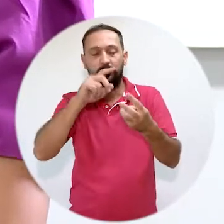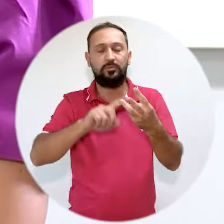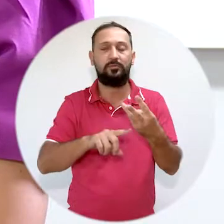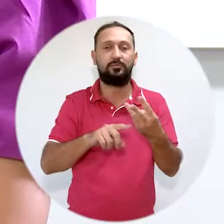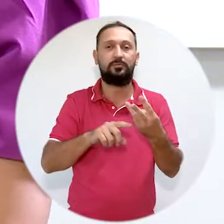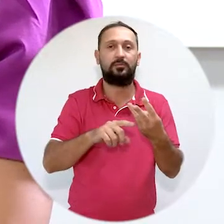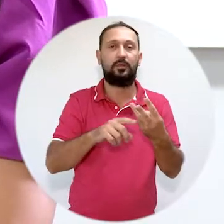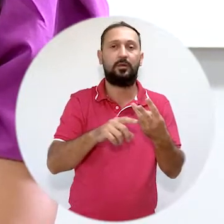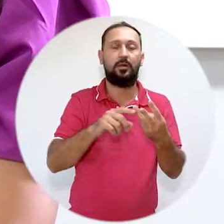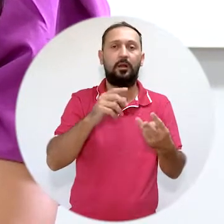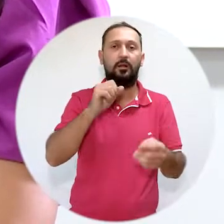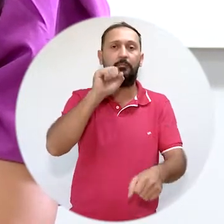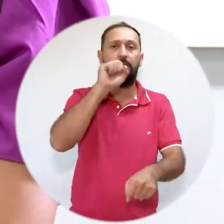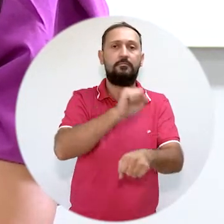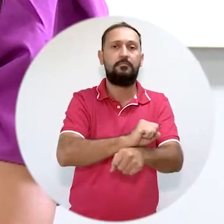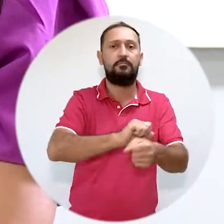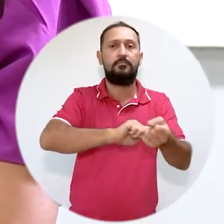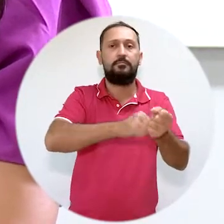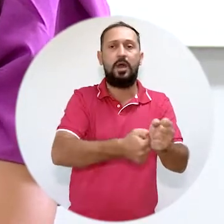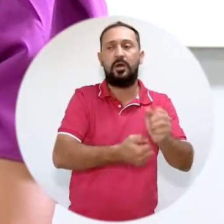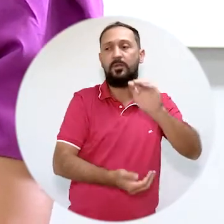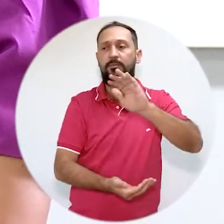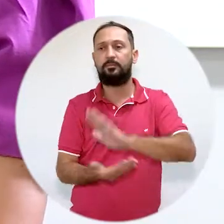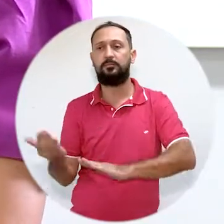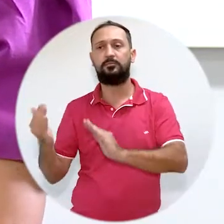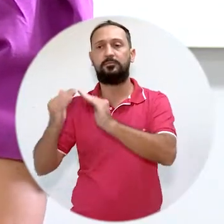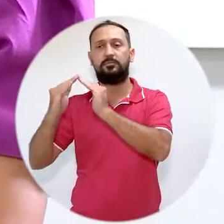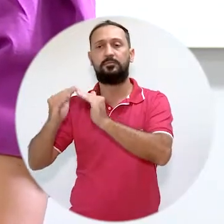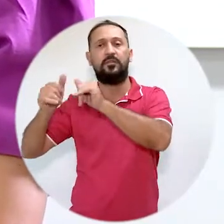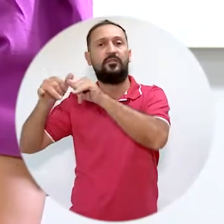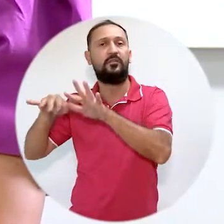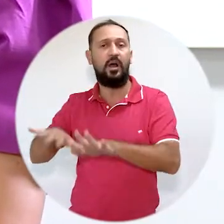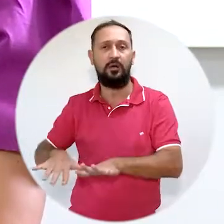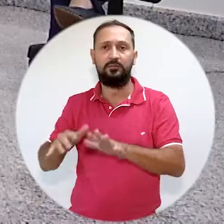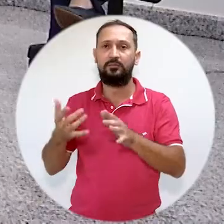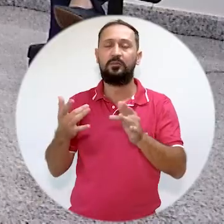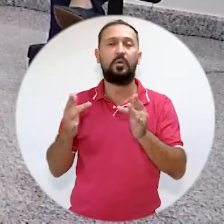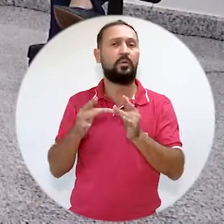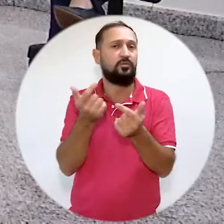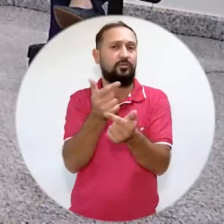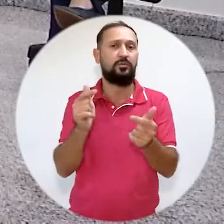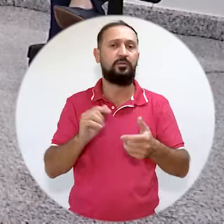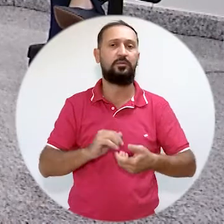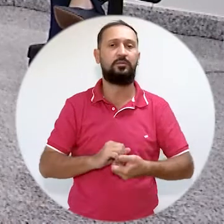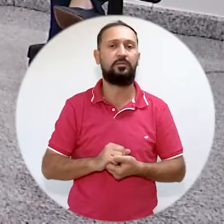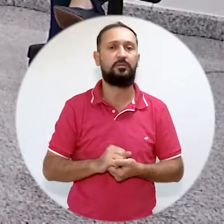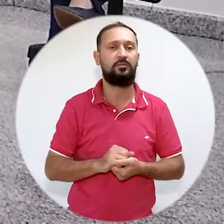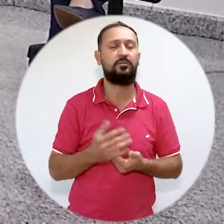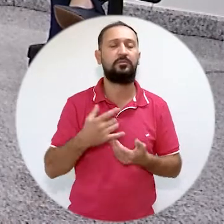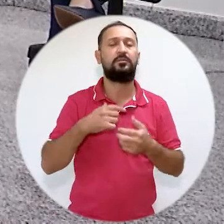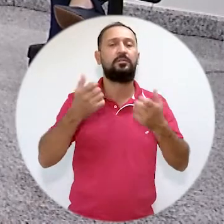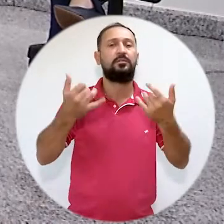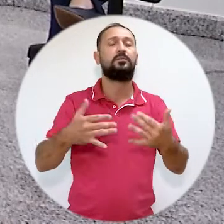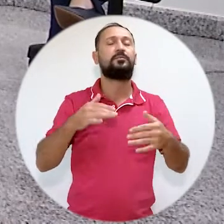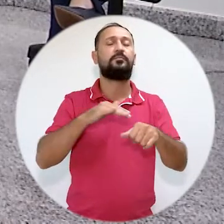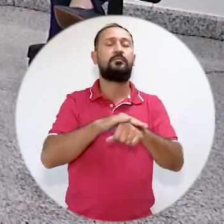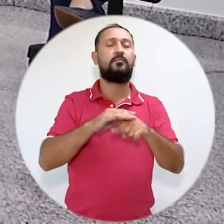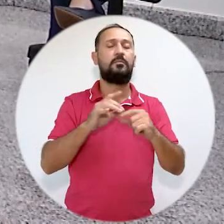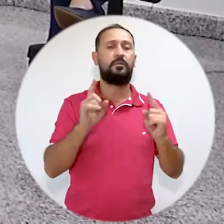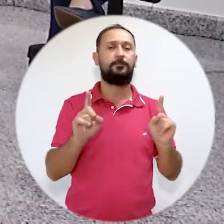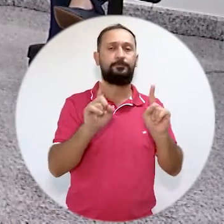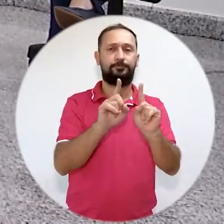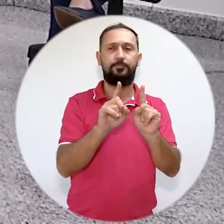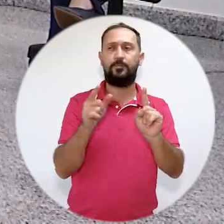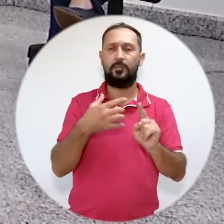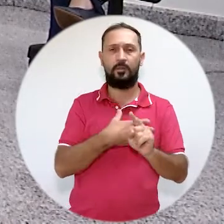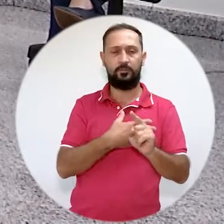tinha e que aí ela foi obrigada a ficar em casa e ela não pôde mais ter esse acesso. Inclusive, vamos agora, a gente falou a questão dos casais, e a Carícia